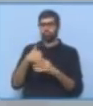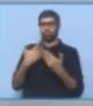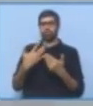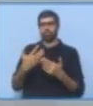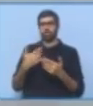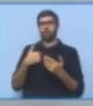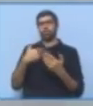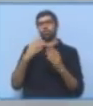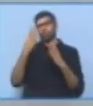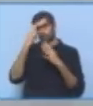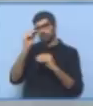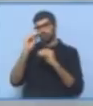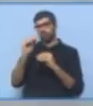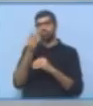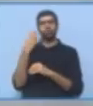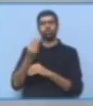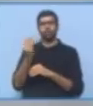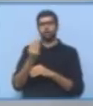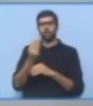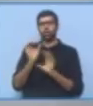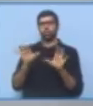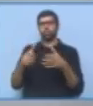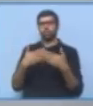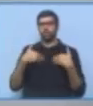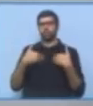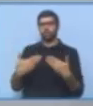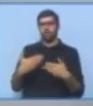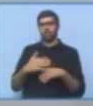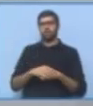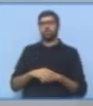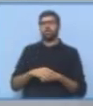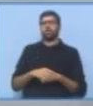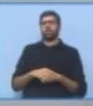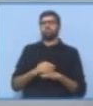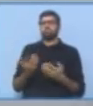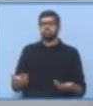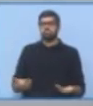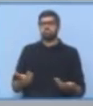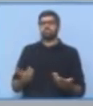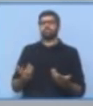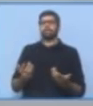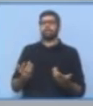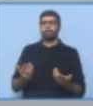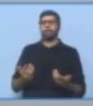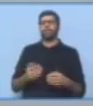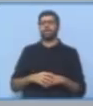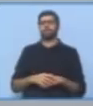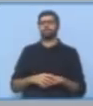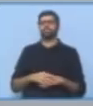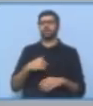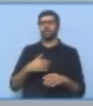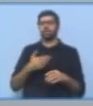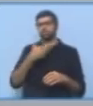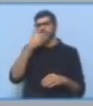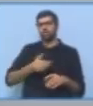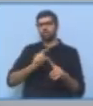momento dou catequese aos jovens, aos grupos de voluntariado. Há uma série de valências